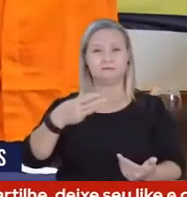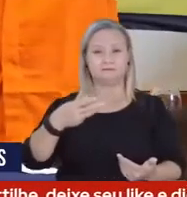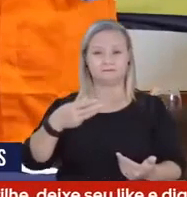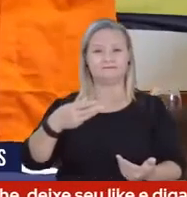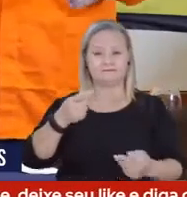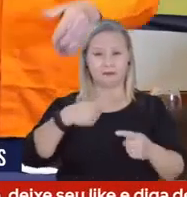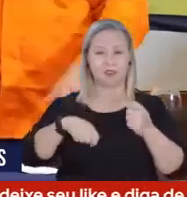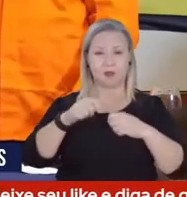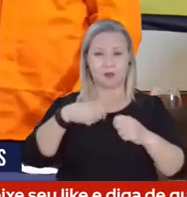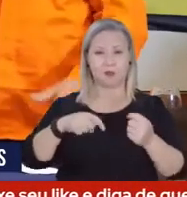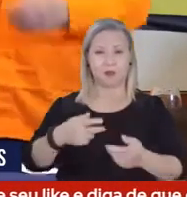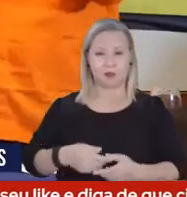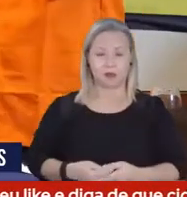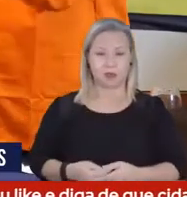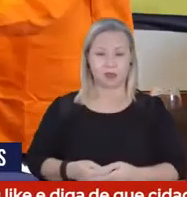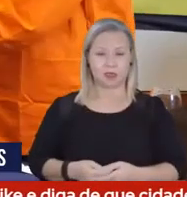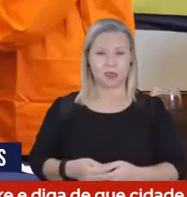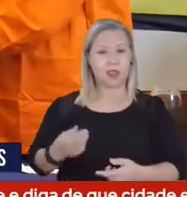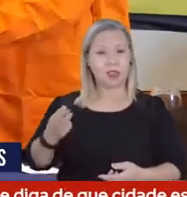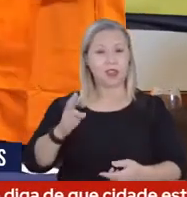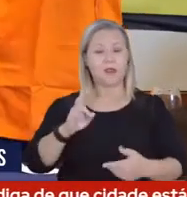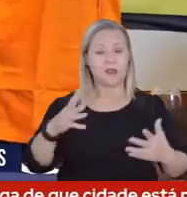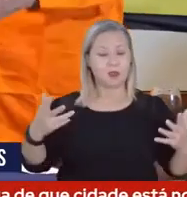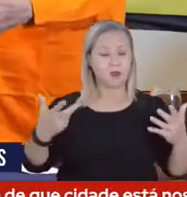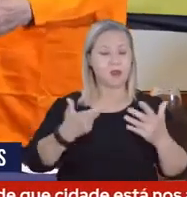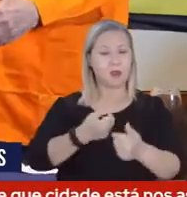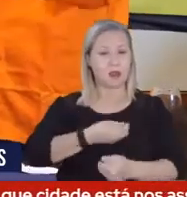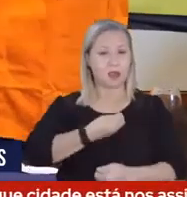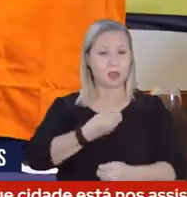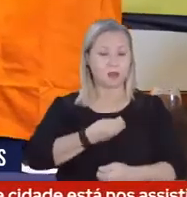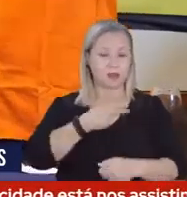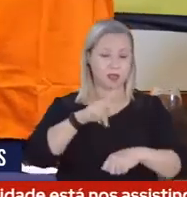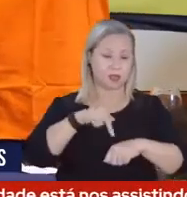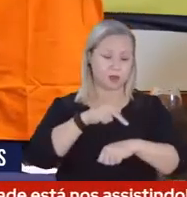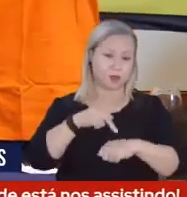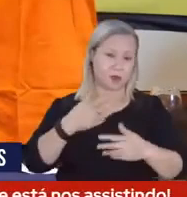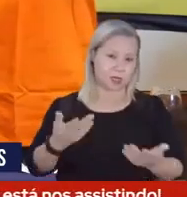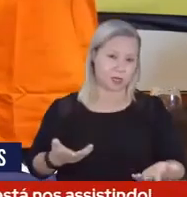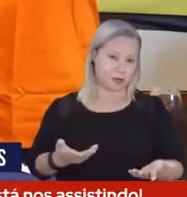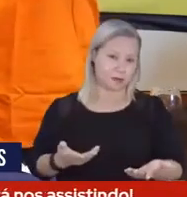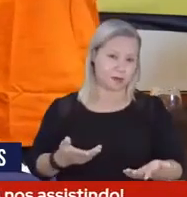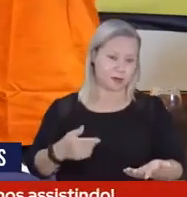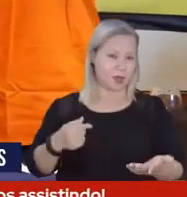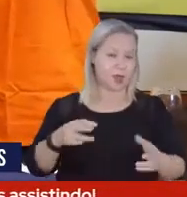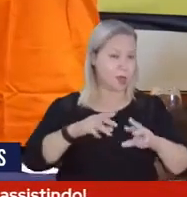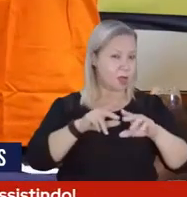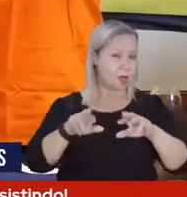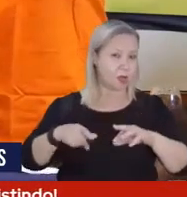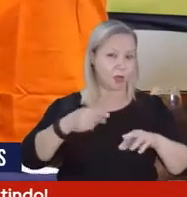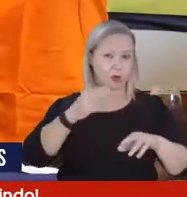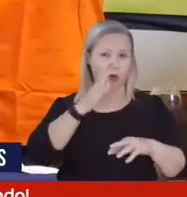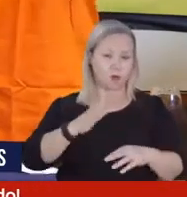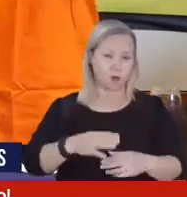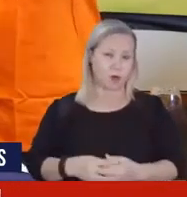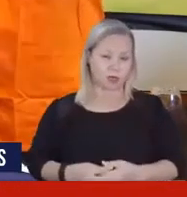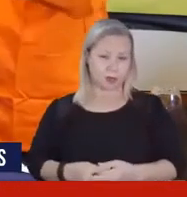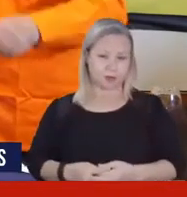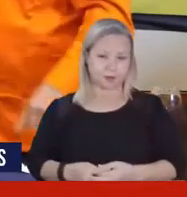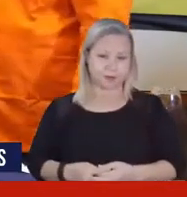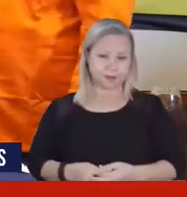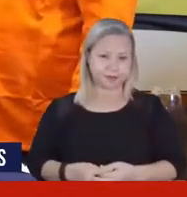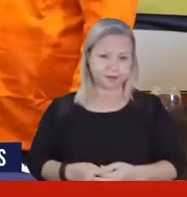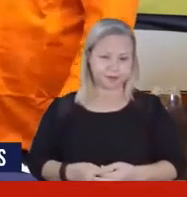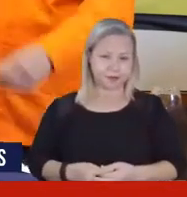referência de qualidade de vida. Um país desse, presidente, é para consumir 10 milhões de barris equivalentes por dia no